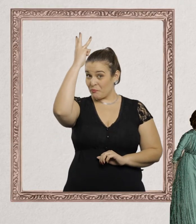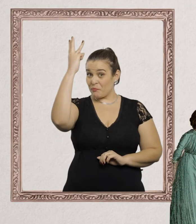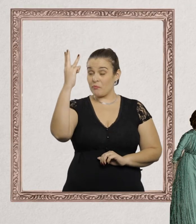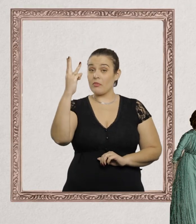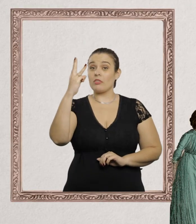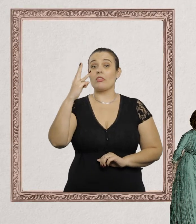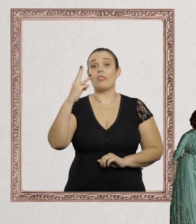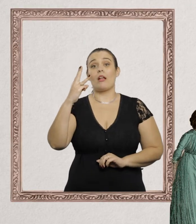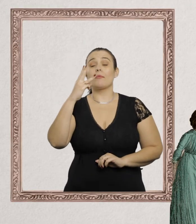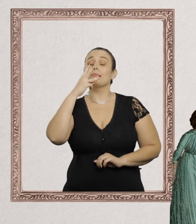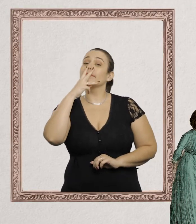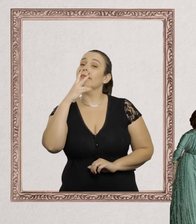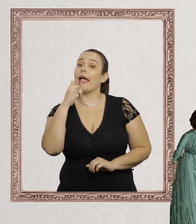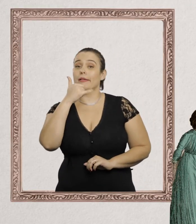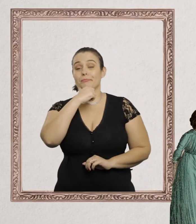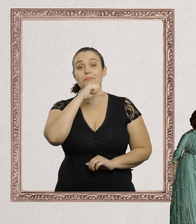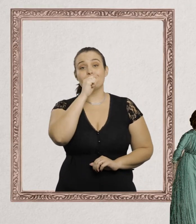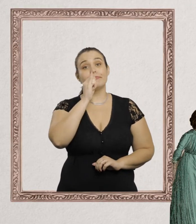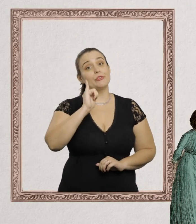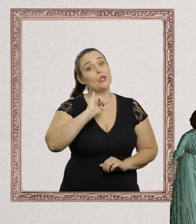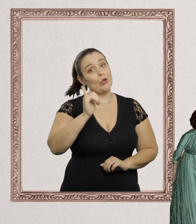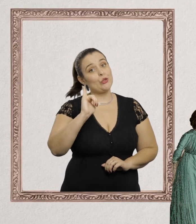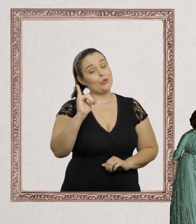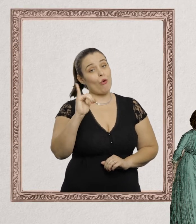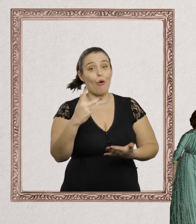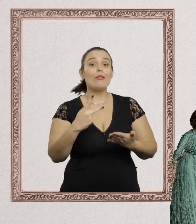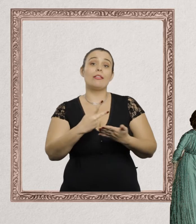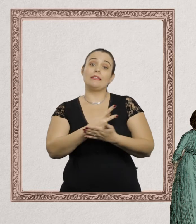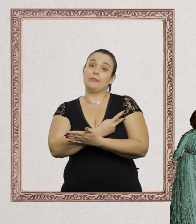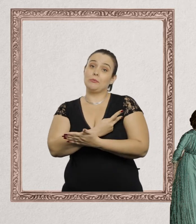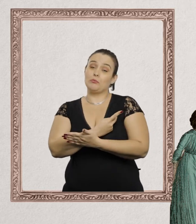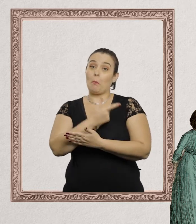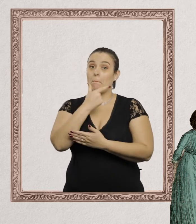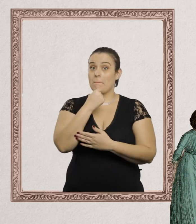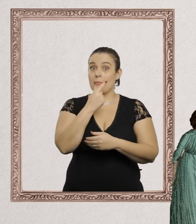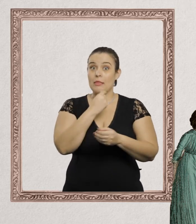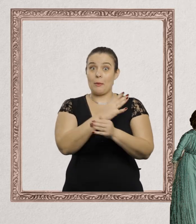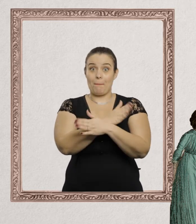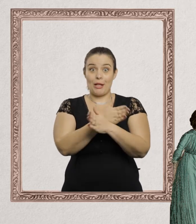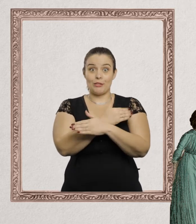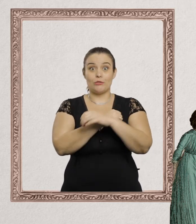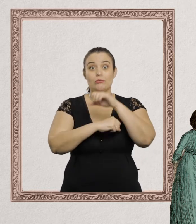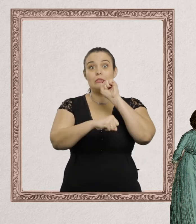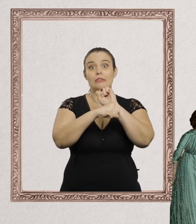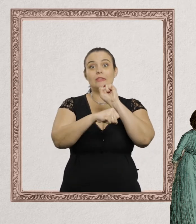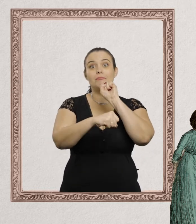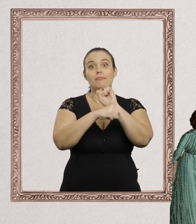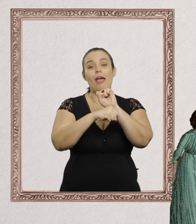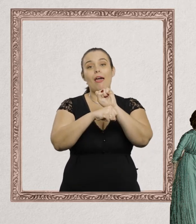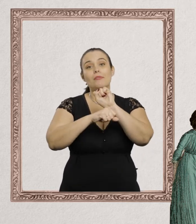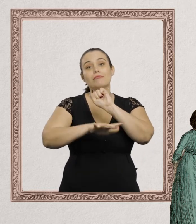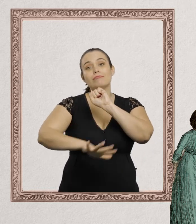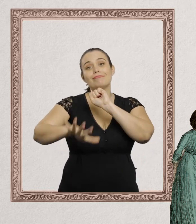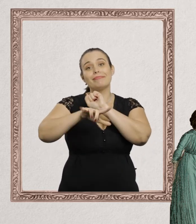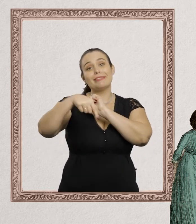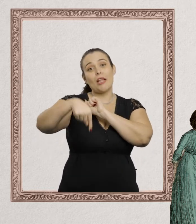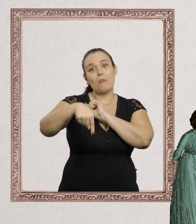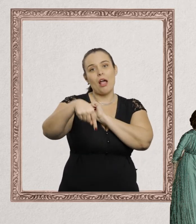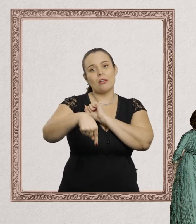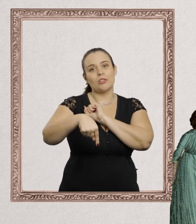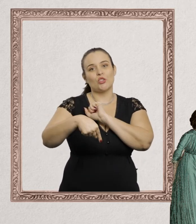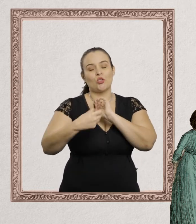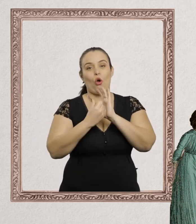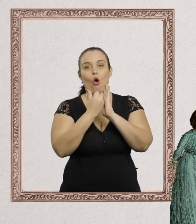contou para os seus pais o que tinha acontecido. Os meninos perdidos ficaram esperando lá embaixo. Eles contaram